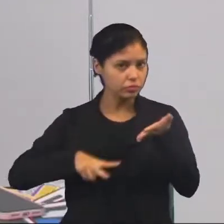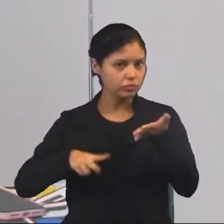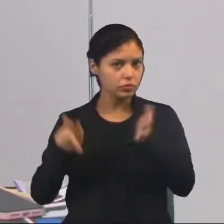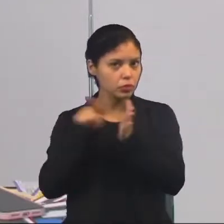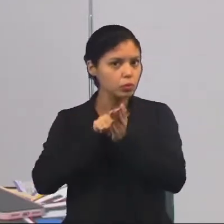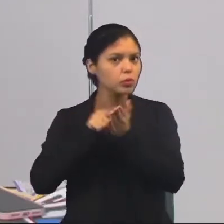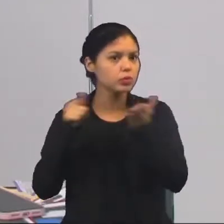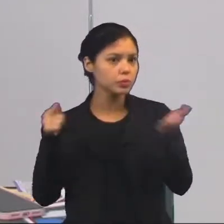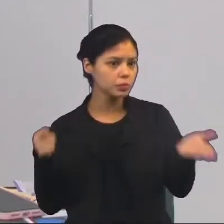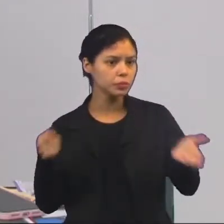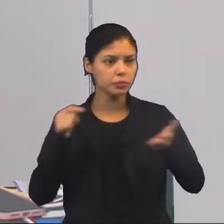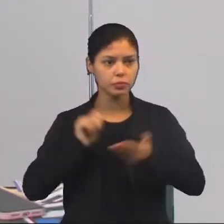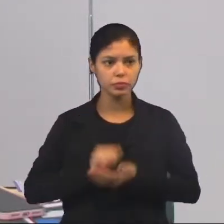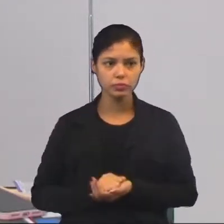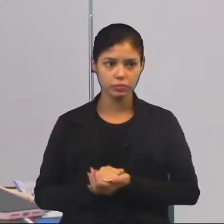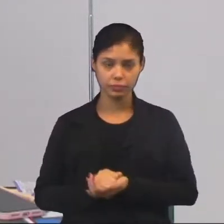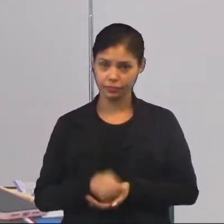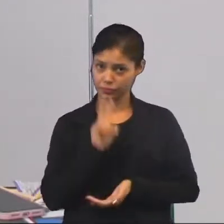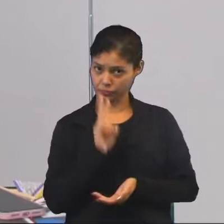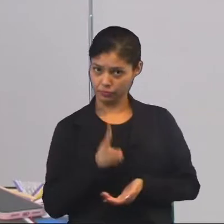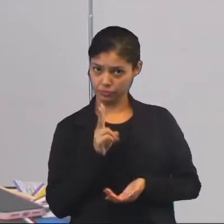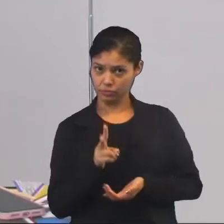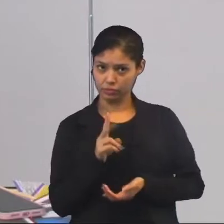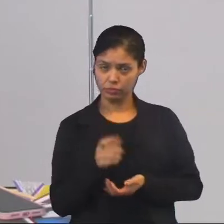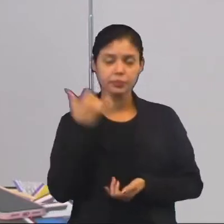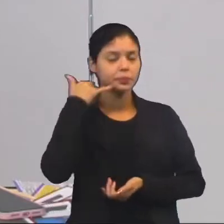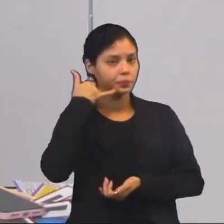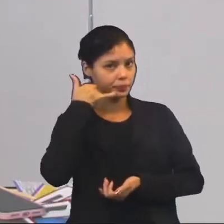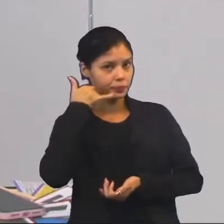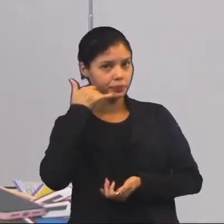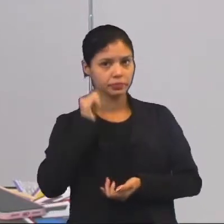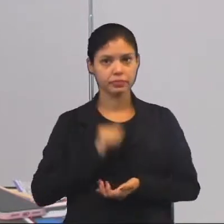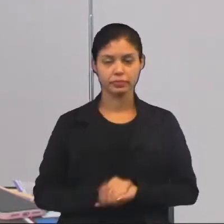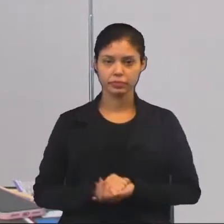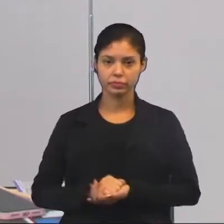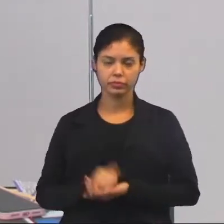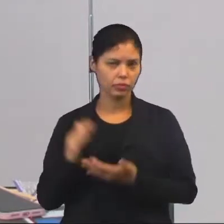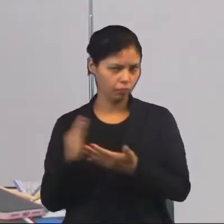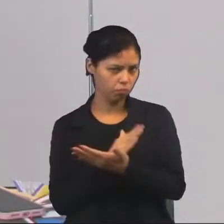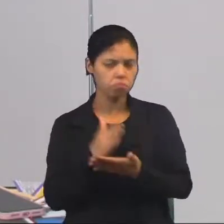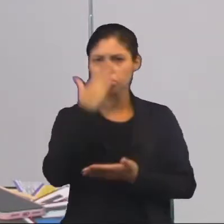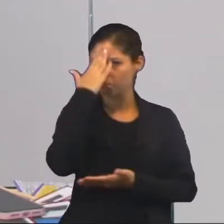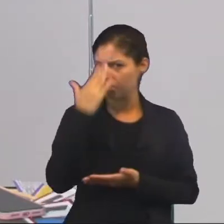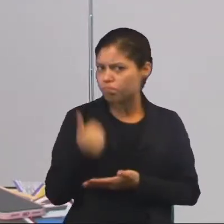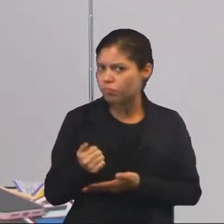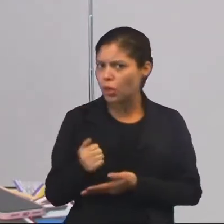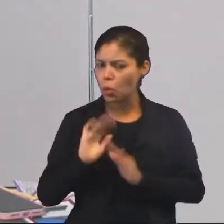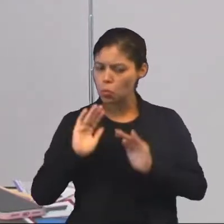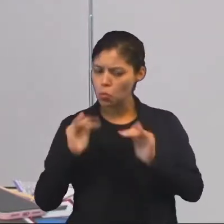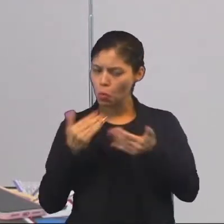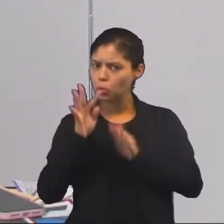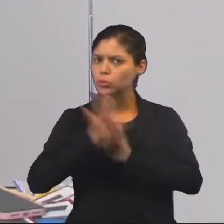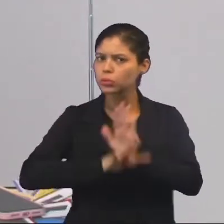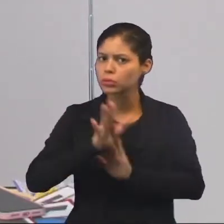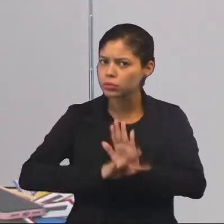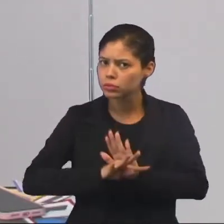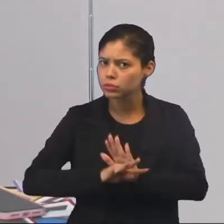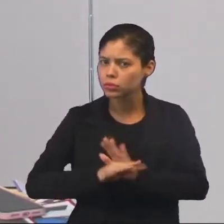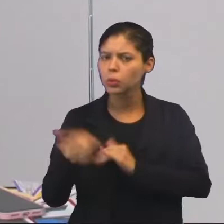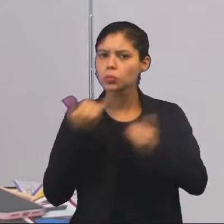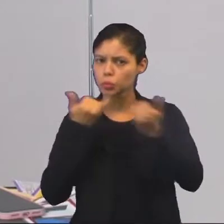no jornal? Ou mesmo no seu aparelho celular? Alguém sabe que tipo de texto é